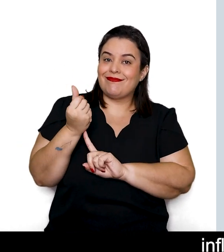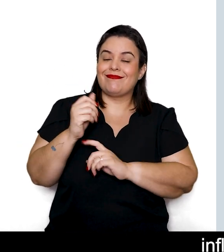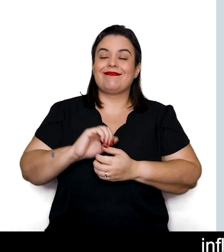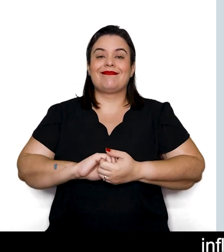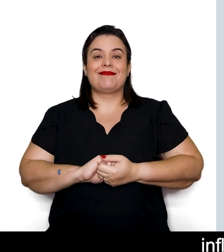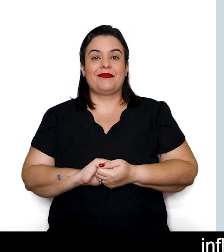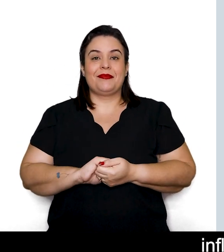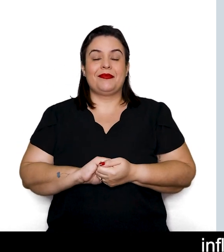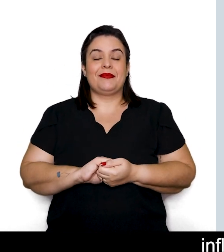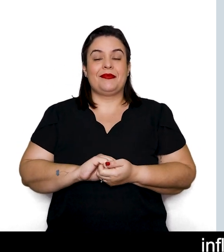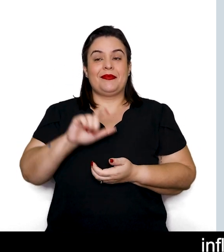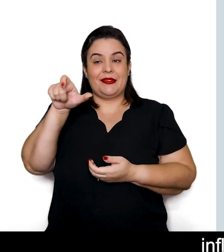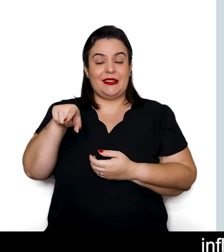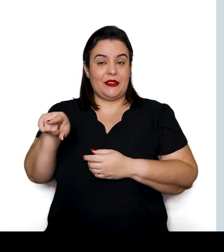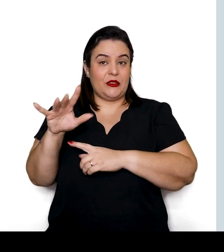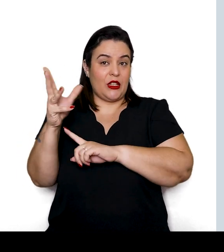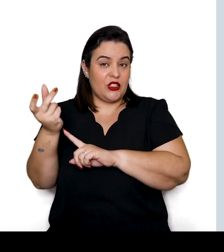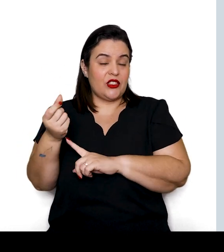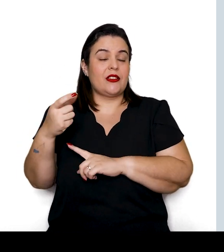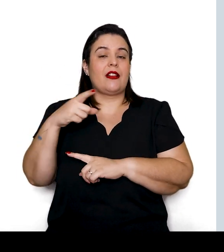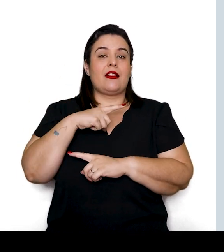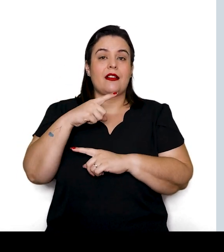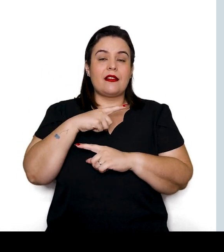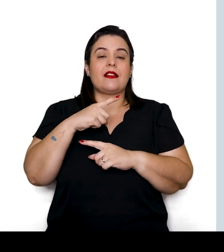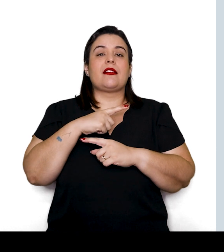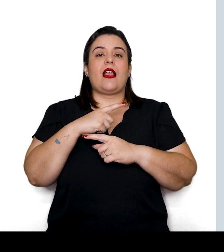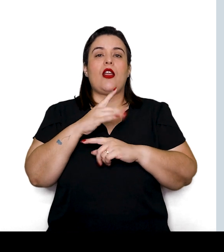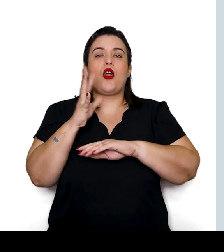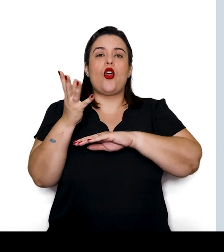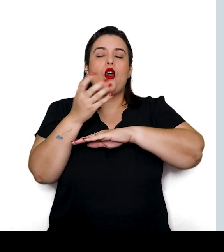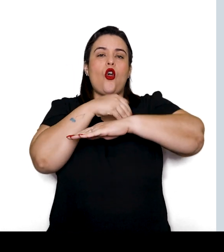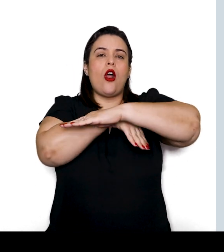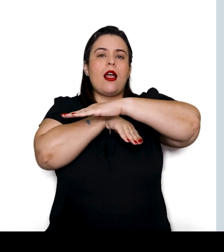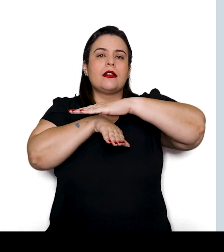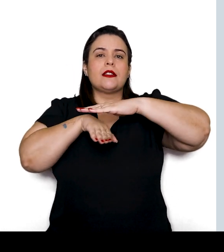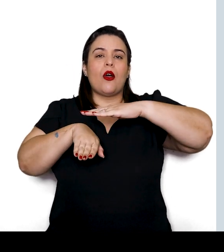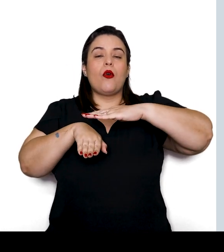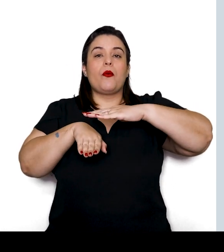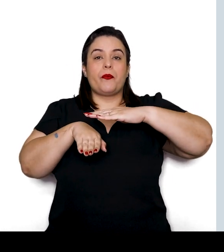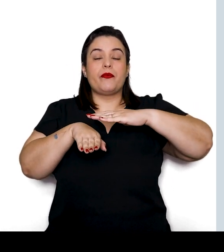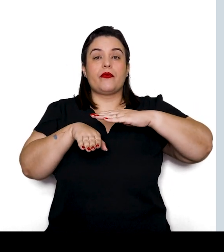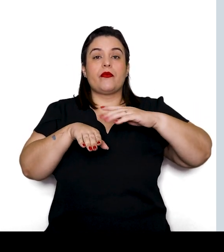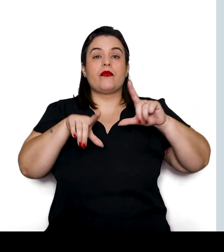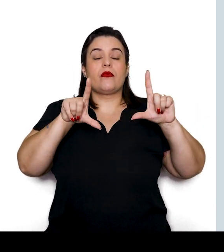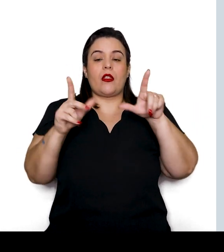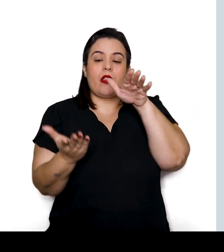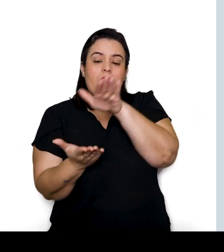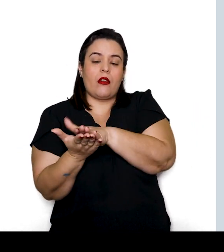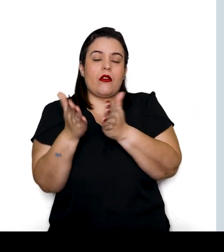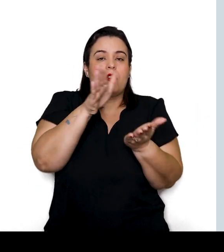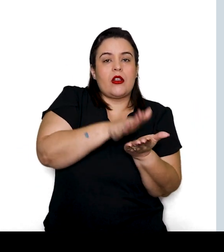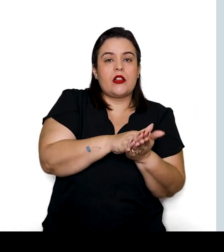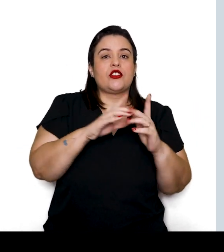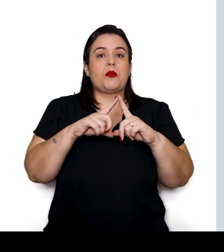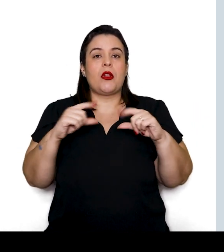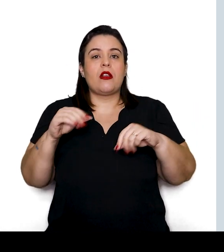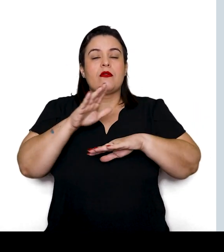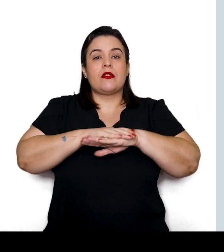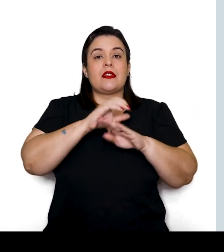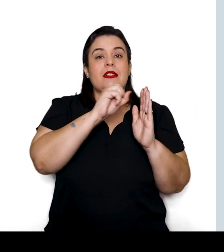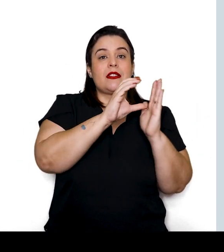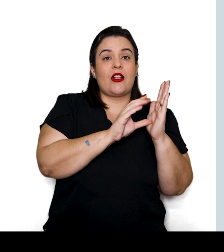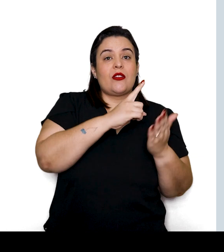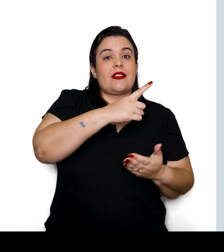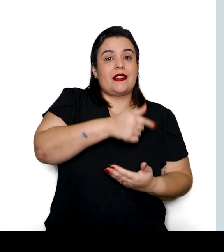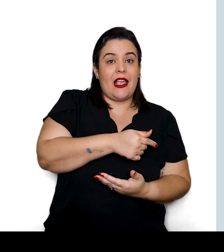a produção artística do período. Monet tinha uma notória coleção de ukiyo-e, xilogravuras japonesas produzidas